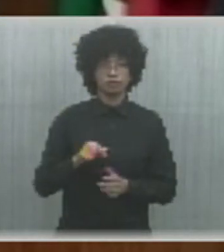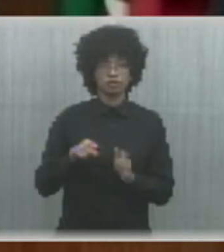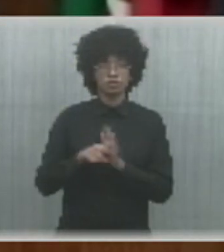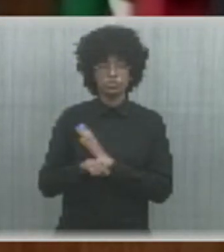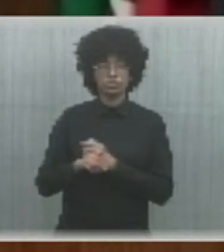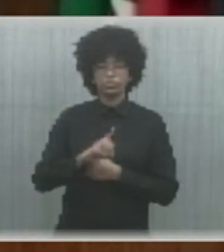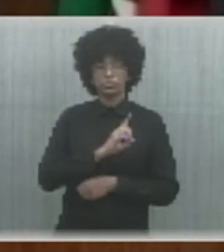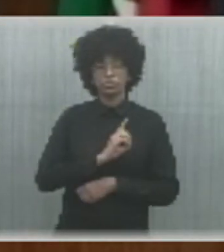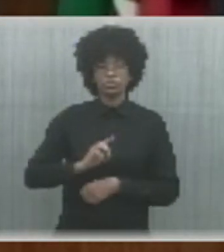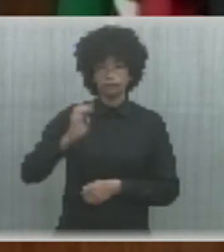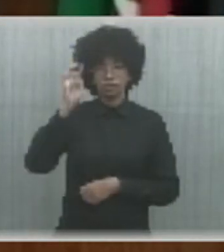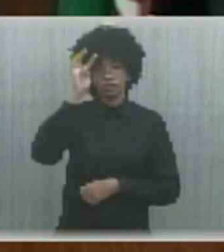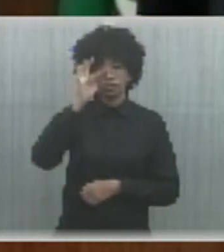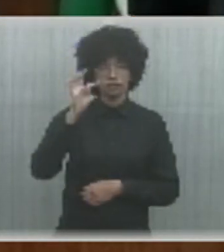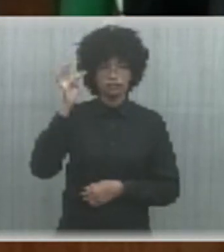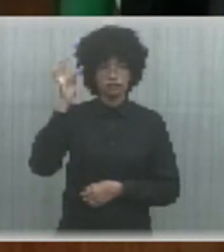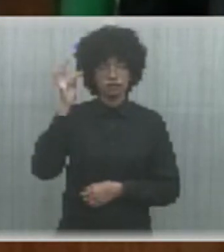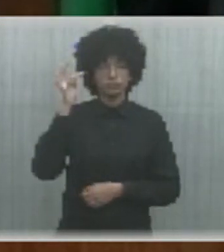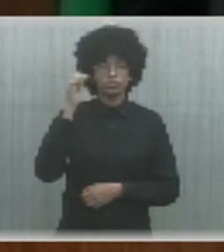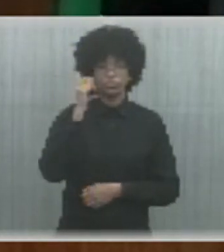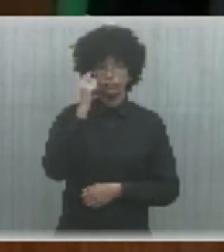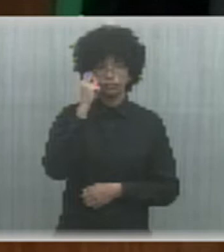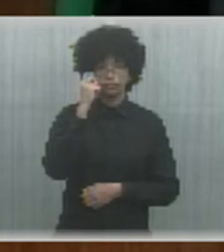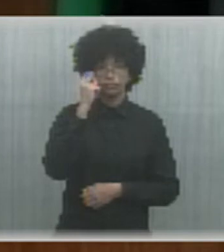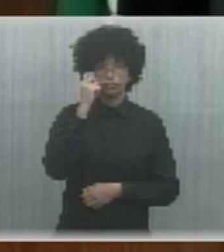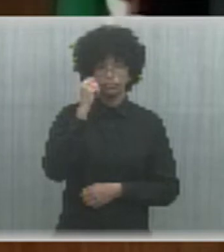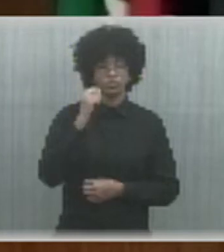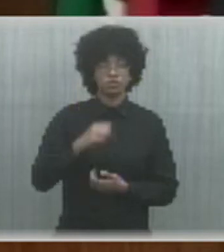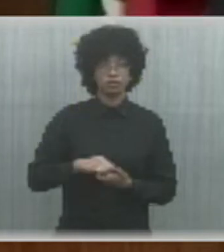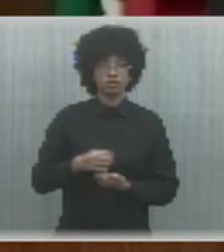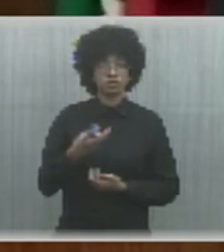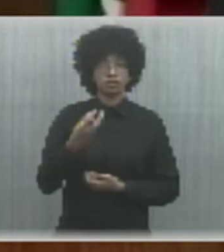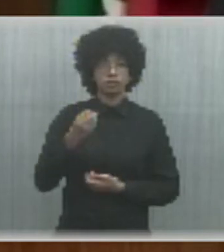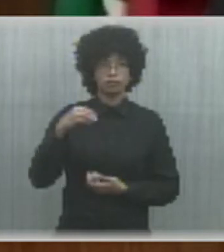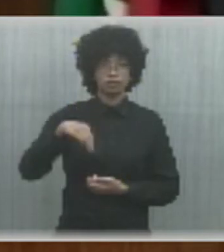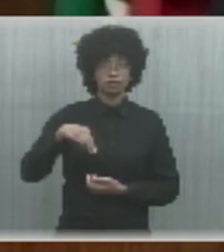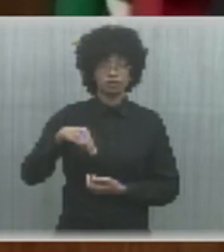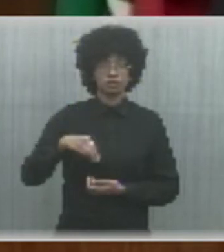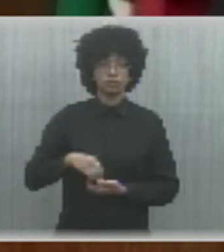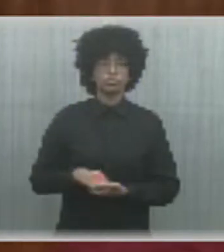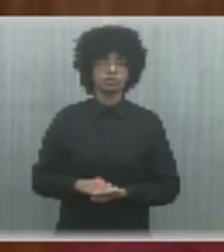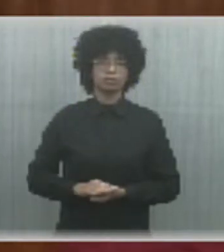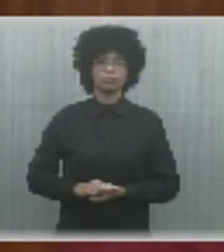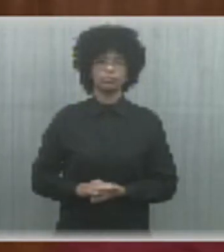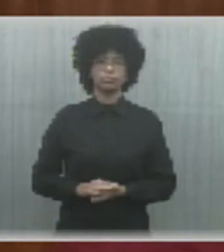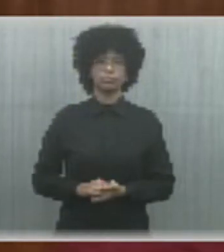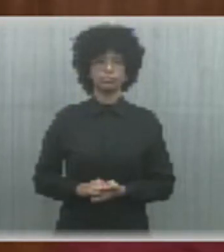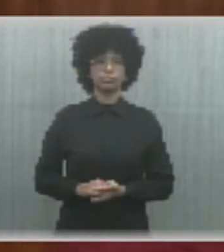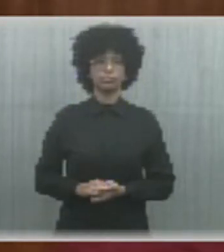né? Então, deputada Tereza Brito, 30 minutos no grande expediente.